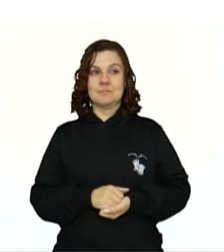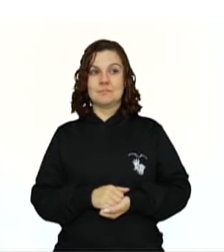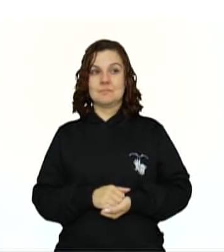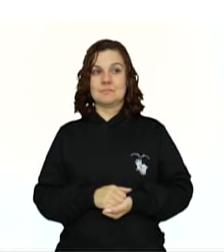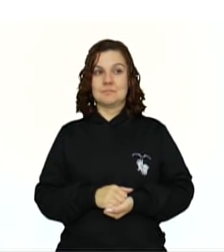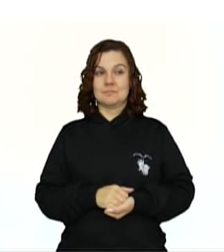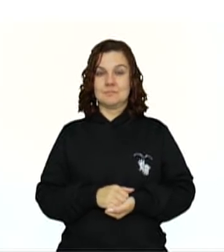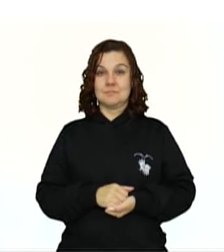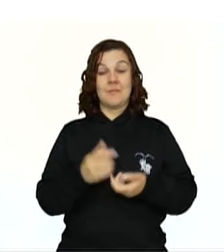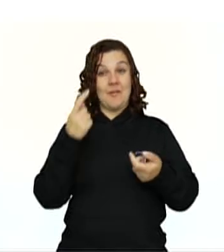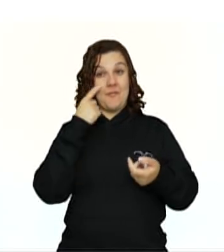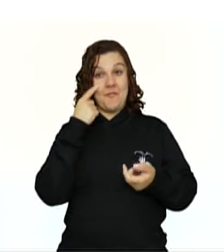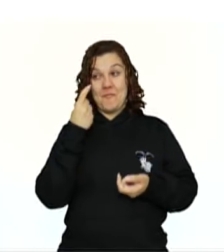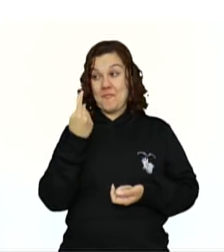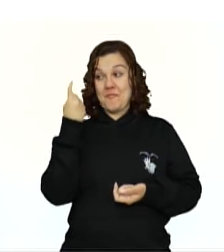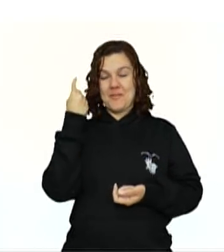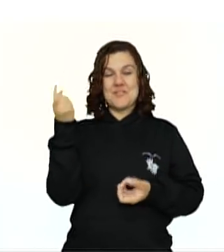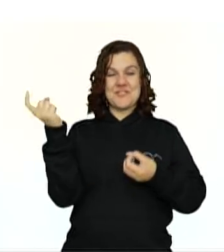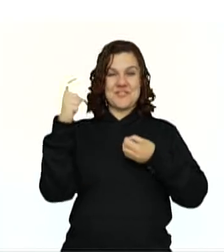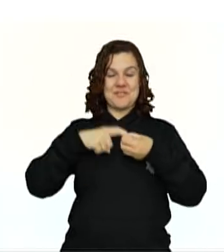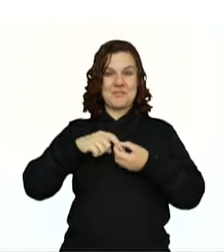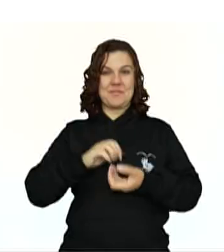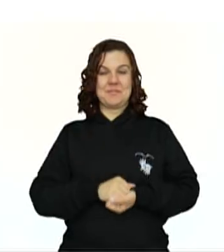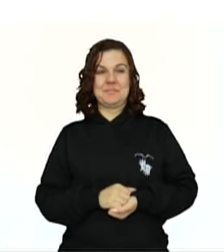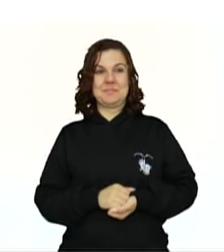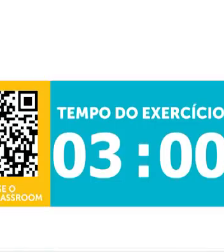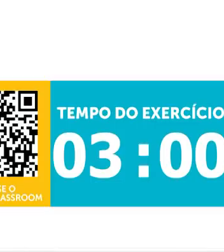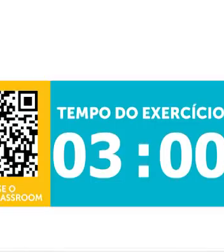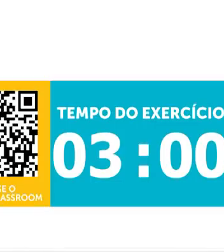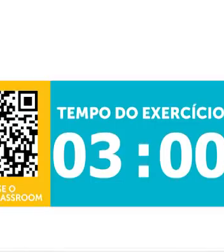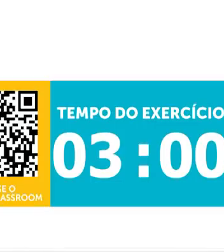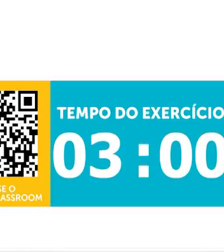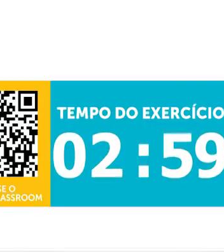infração? Veja lá, já voltamos.